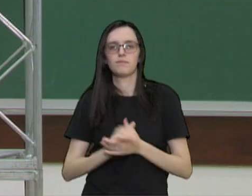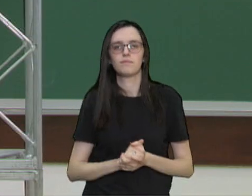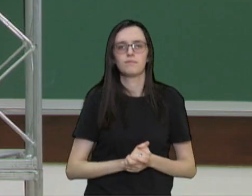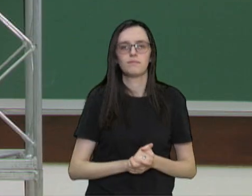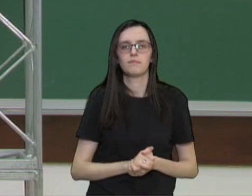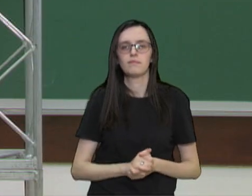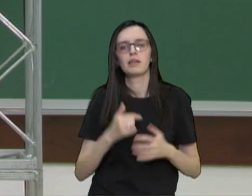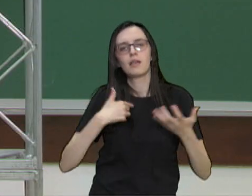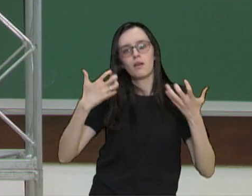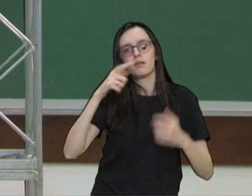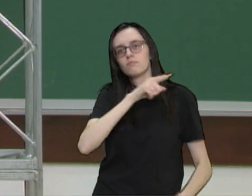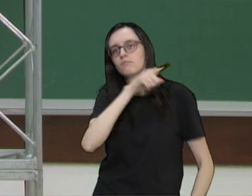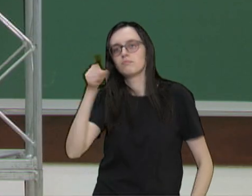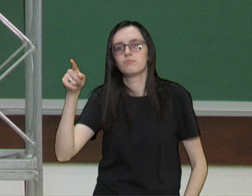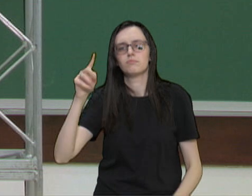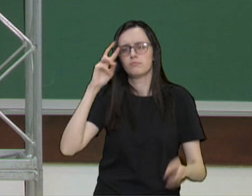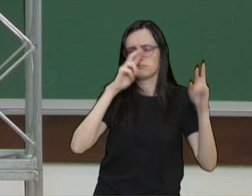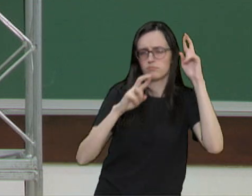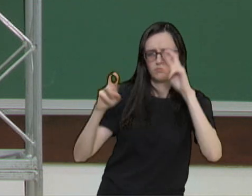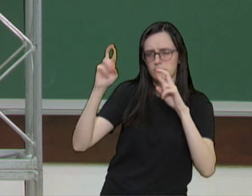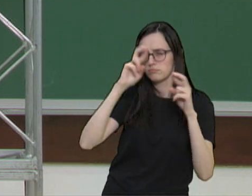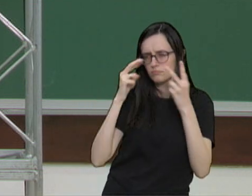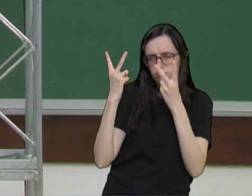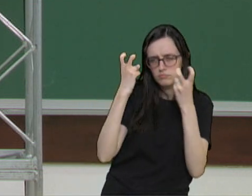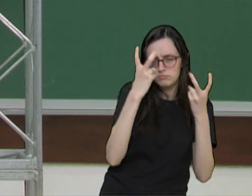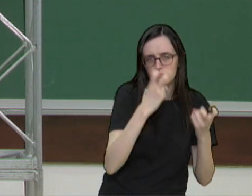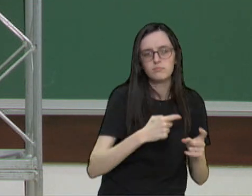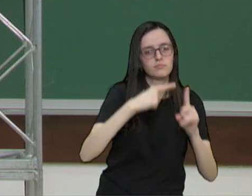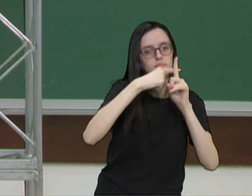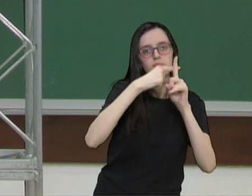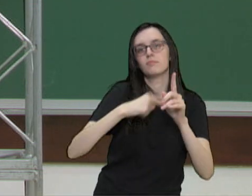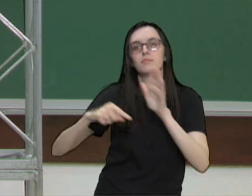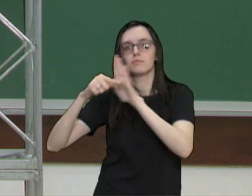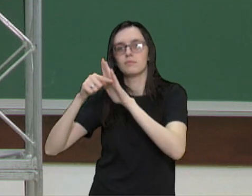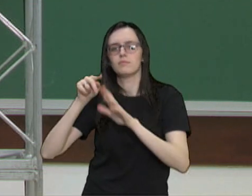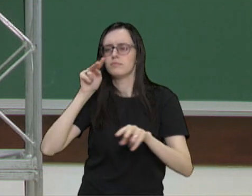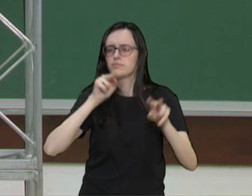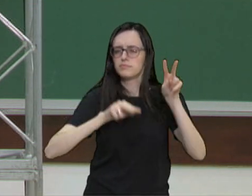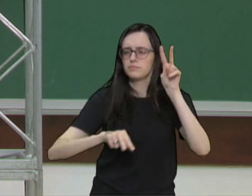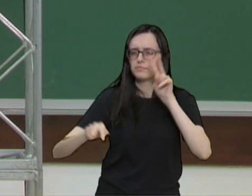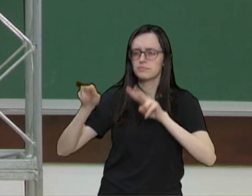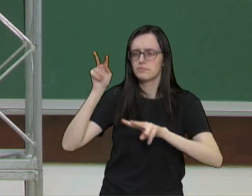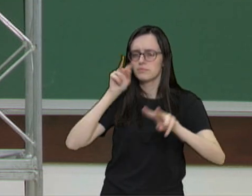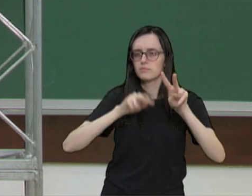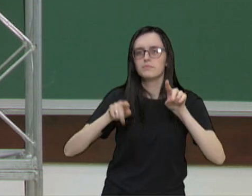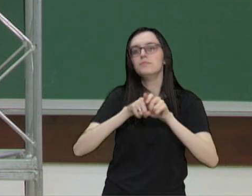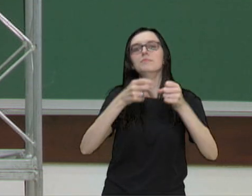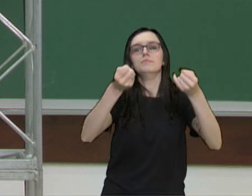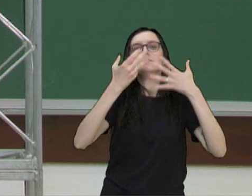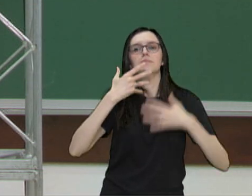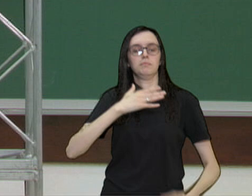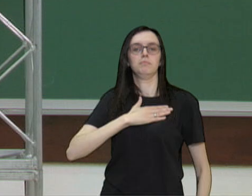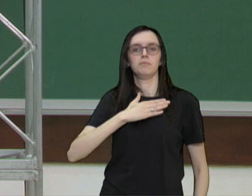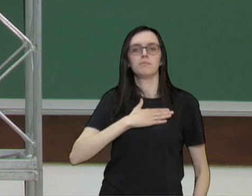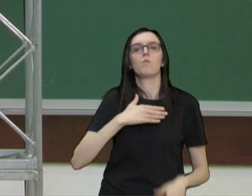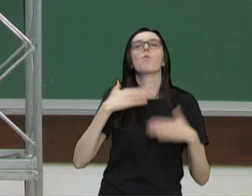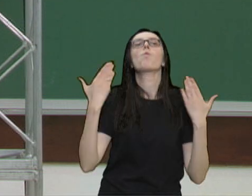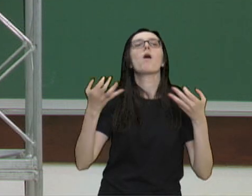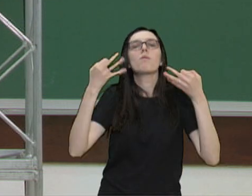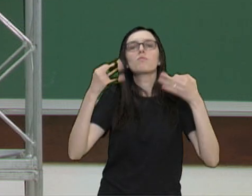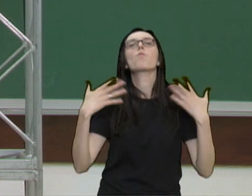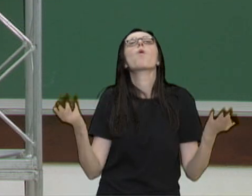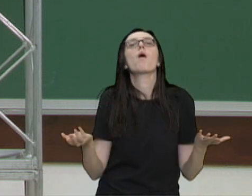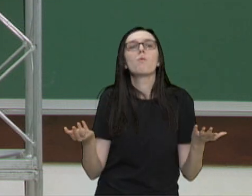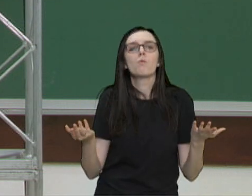que vocês observem bastante essa figura formada aqui nos arredores dessa carga elétrica e diga para mim qual é o sinal das